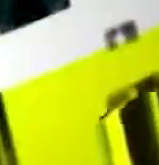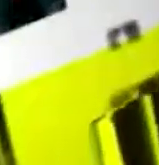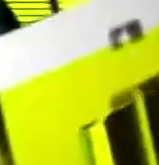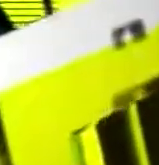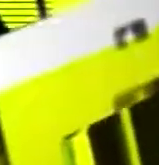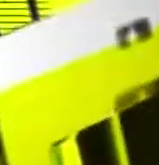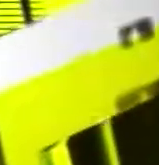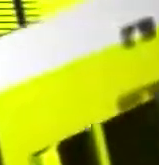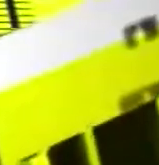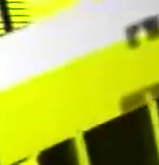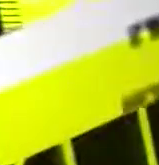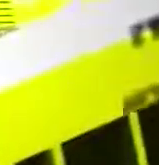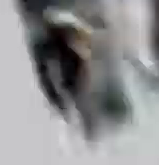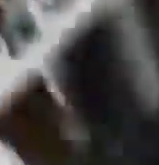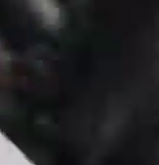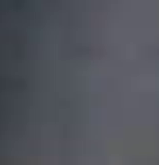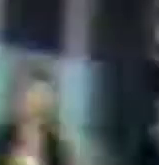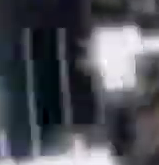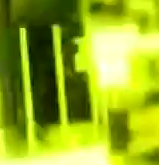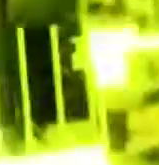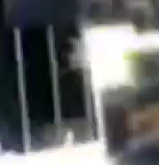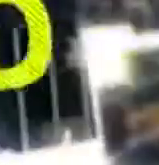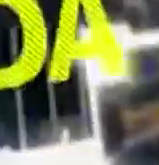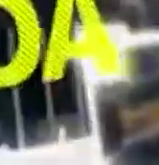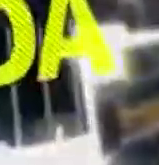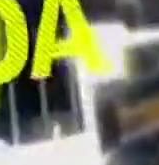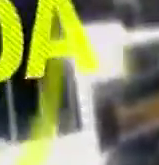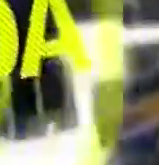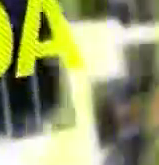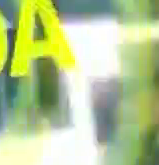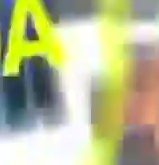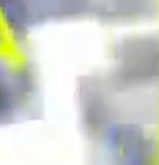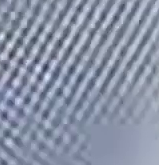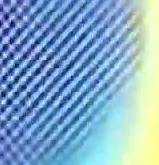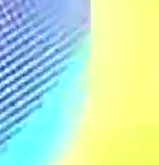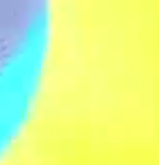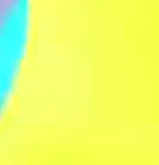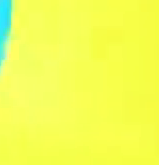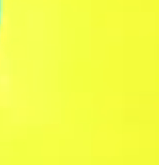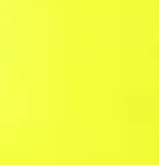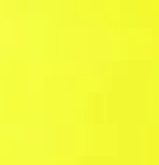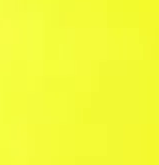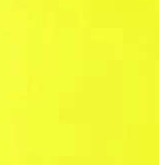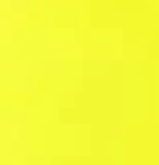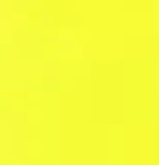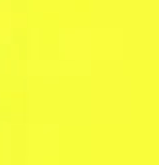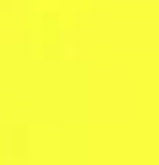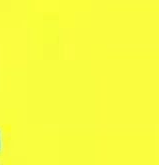Um segundo encaminhamento. Ministério de Santos, no meu estado de São Paulo.